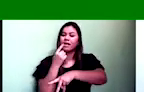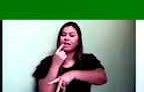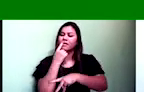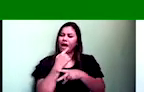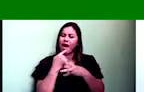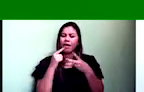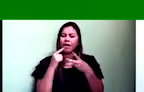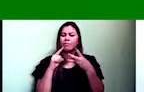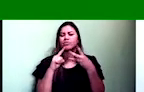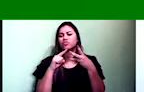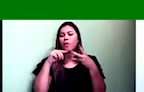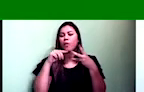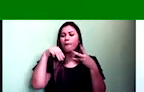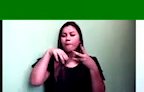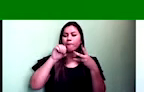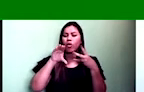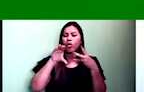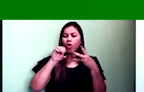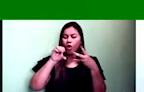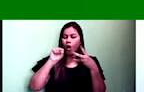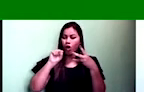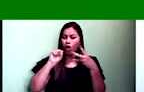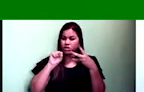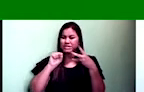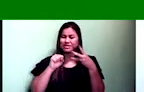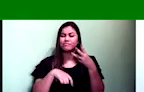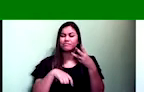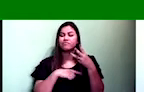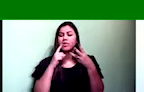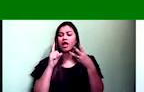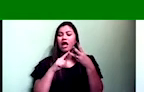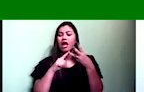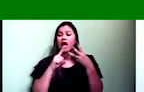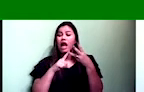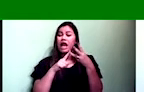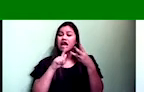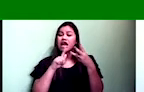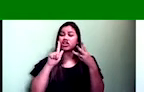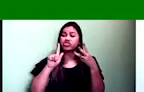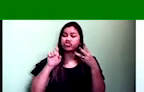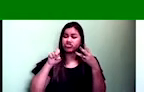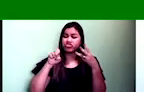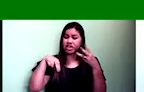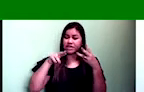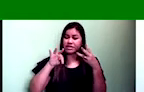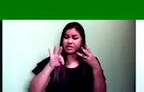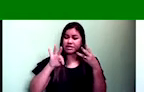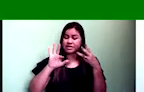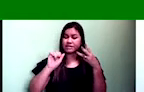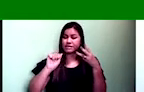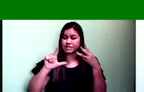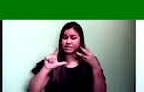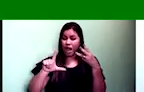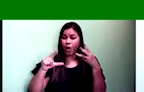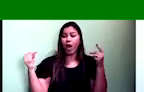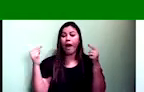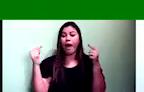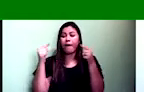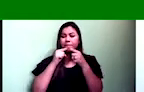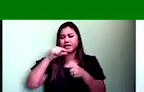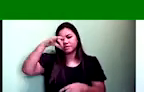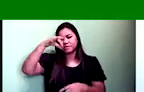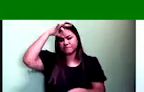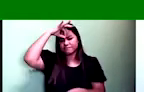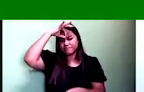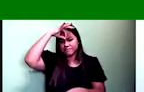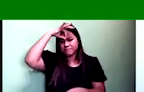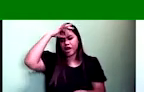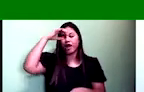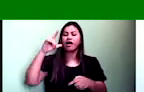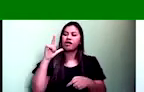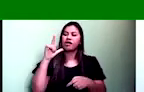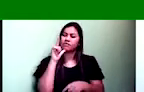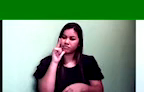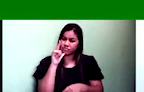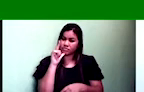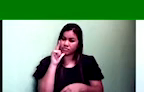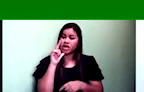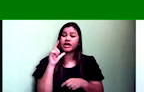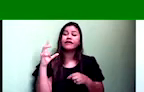pessoa. O herpes genital é da família herpes, mas são vírus